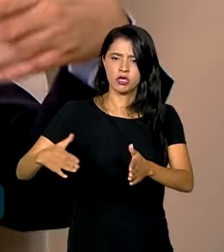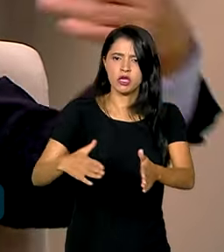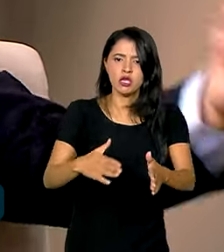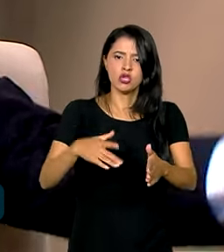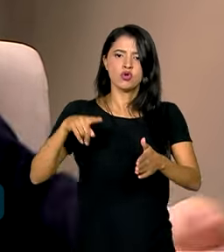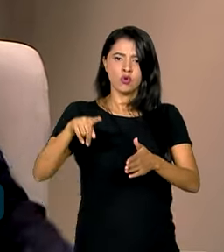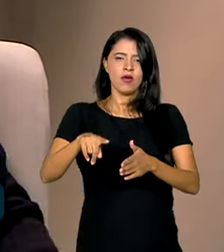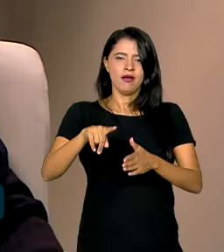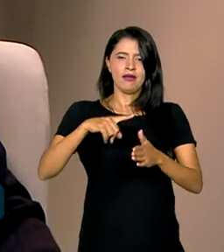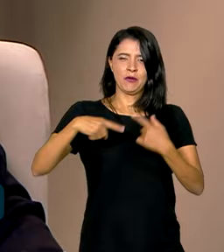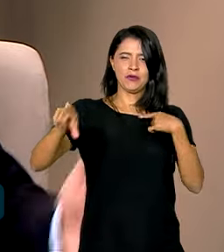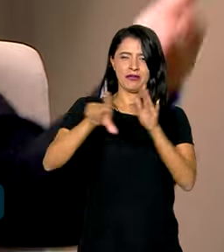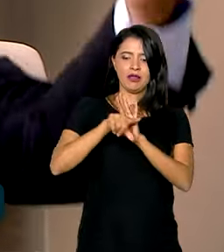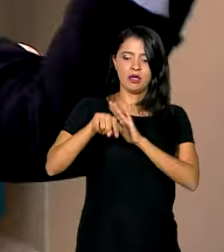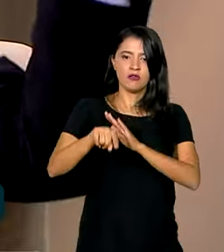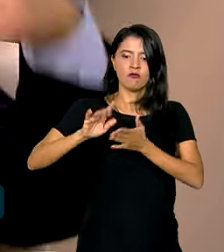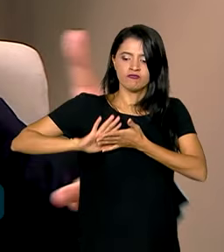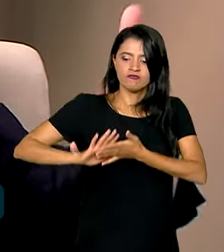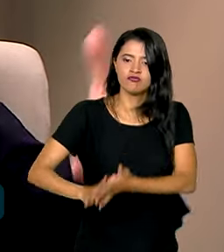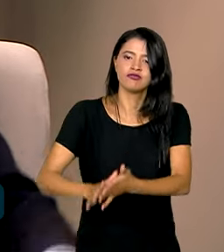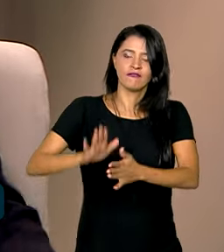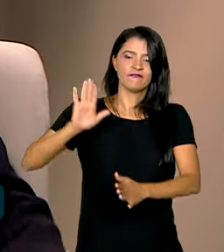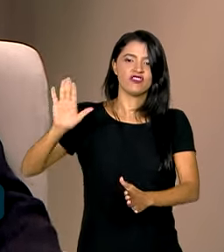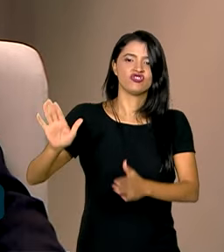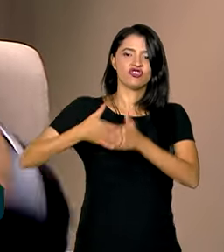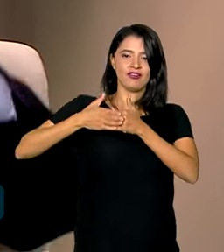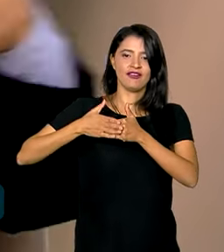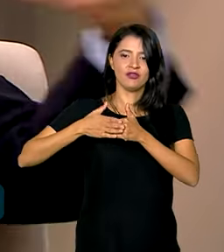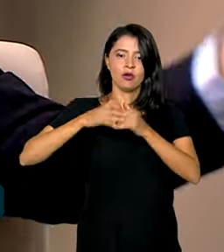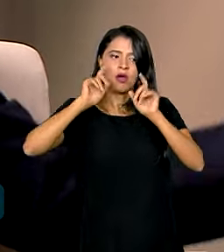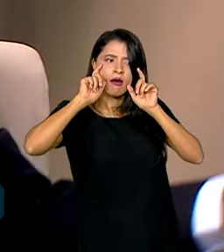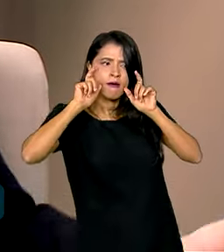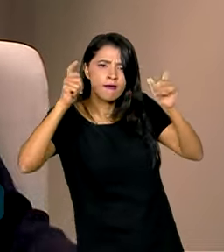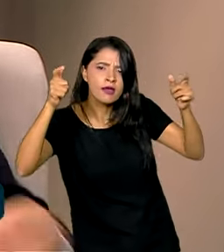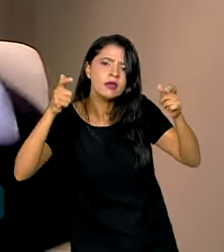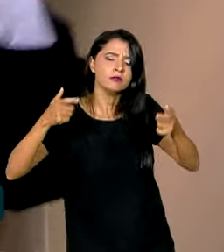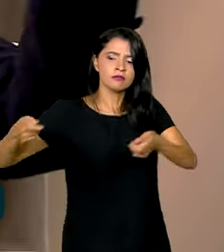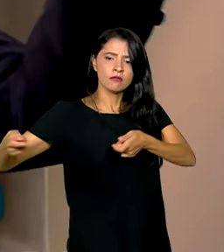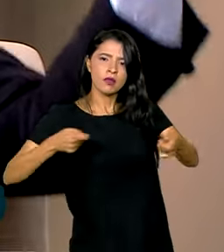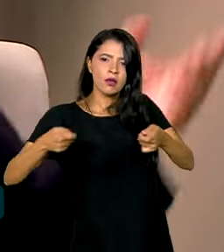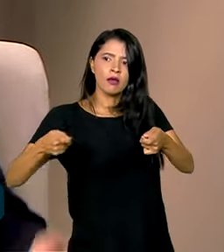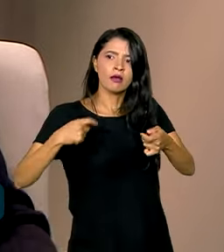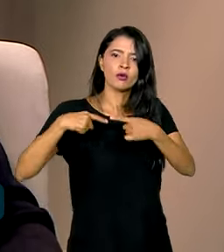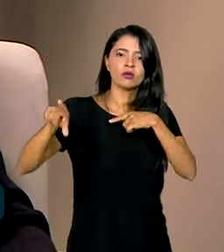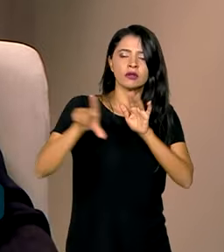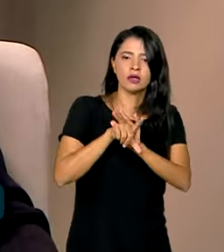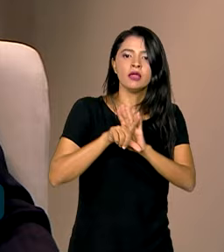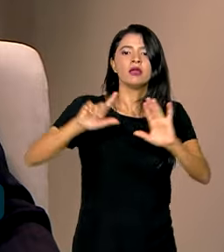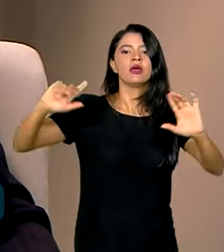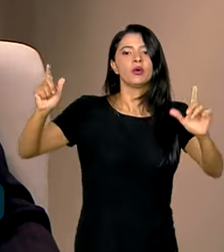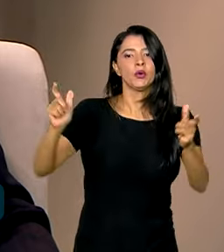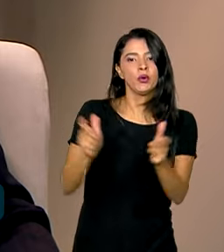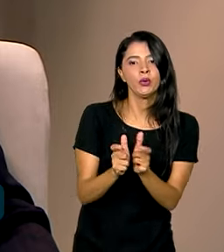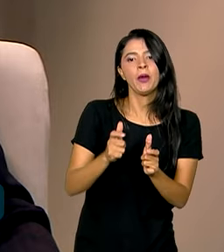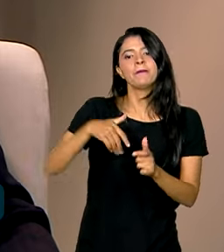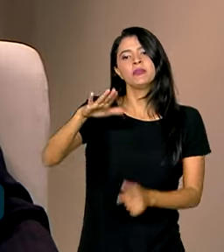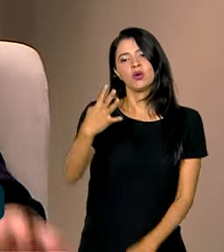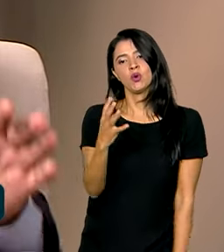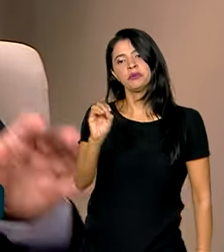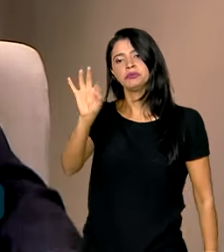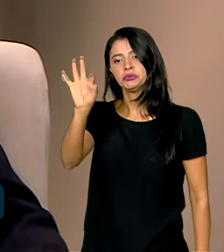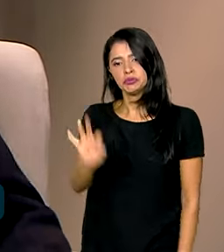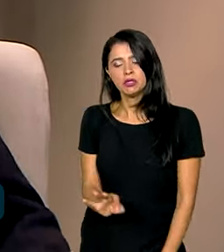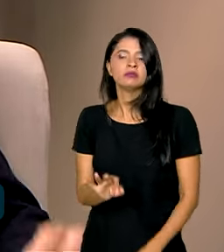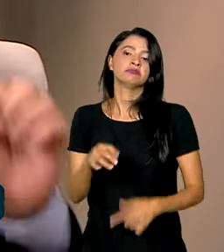foram destruídas, com isso os alertas de garimpo ilegal também despencaram, caíram mais de 50%. Então, são